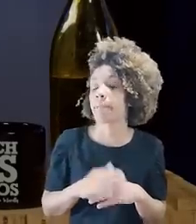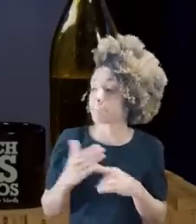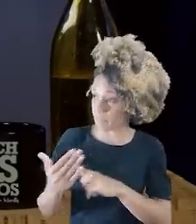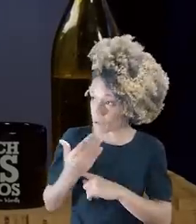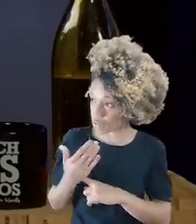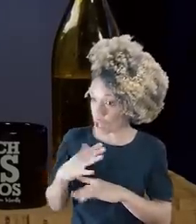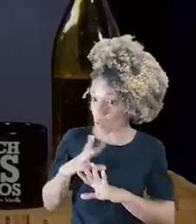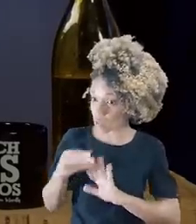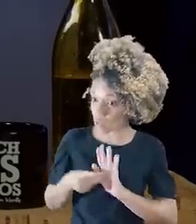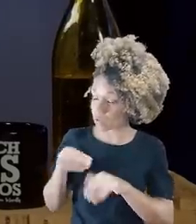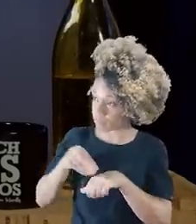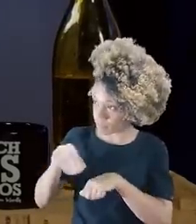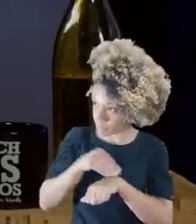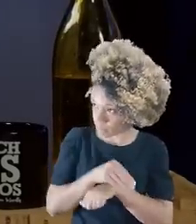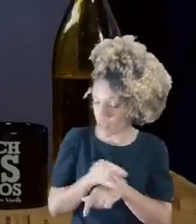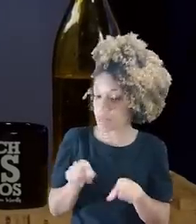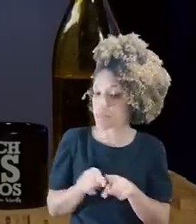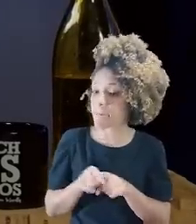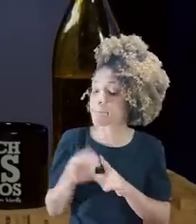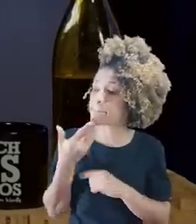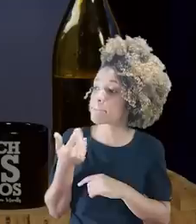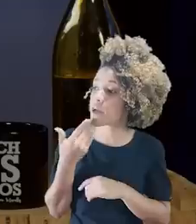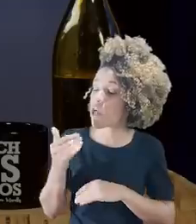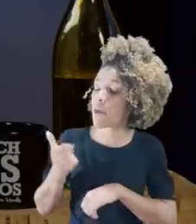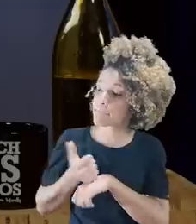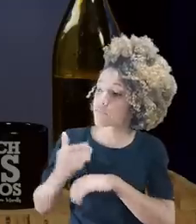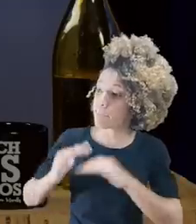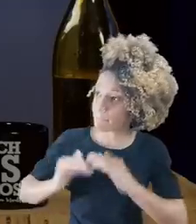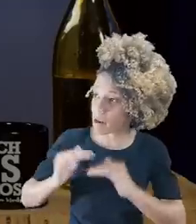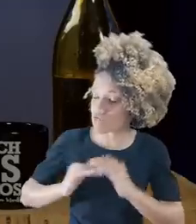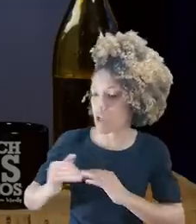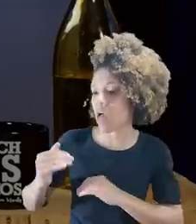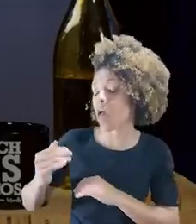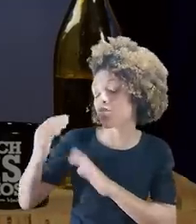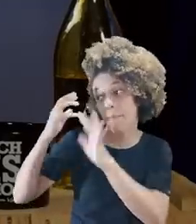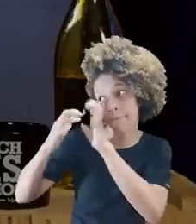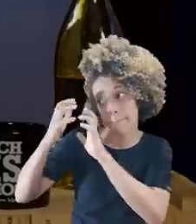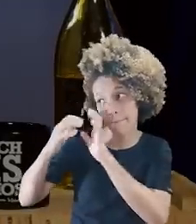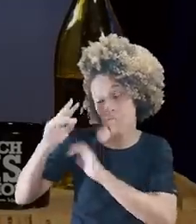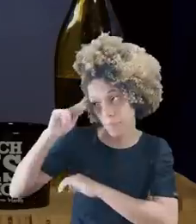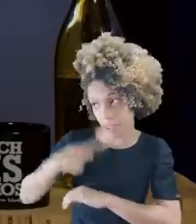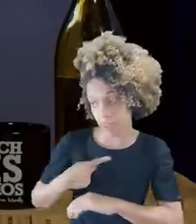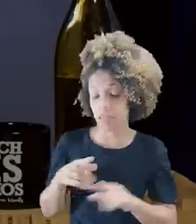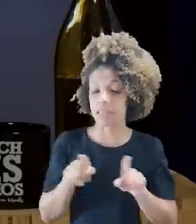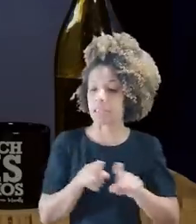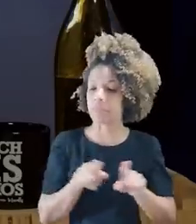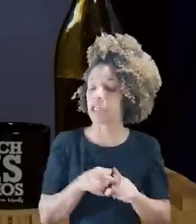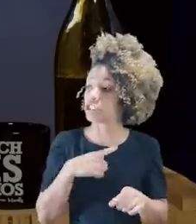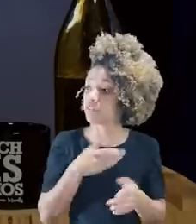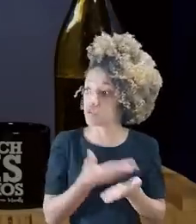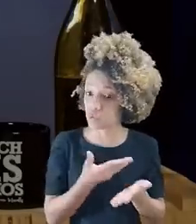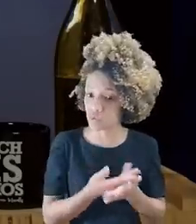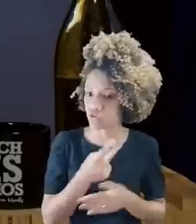sou sou instrutora de pilades trabalho Comecei na USP meu mestrado de de de pedagogia do ator aonde eu trabalho a criação